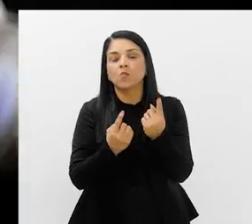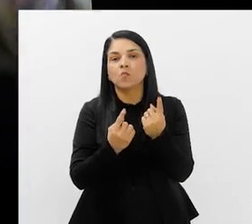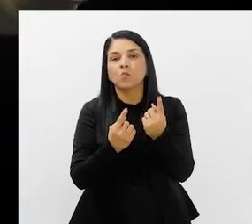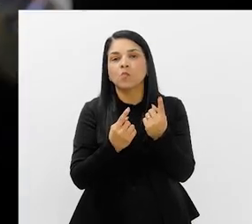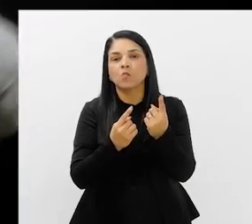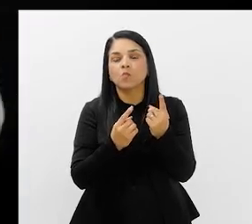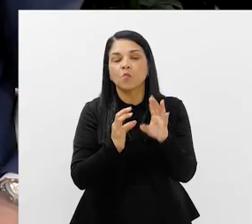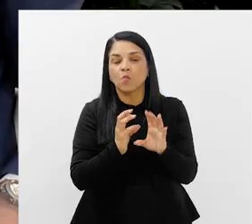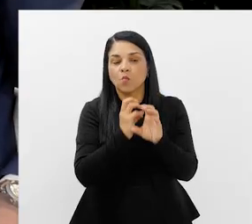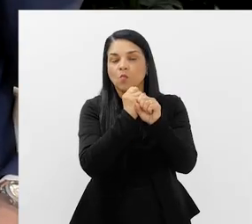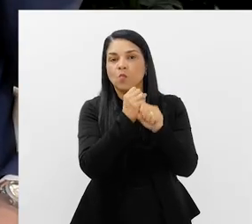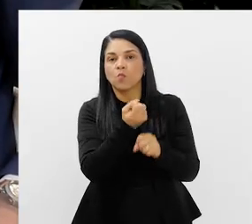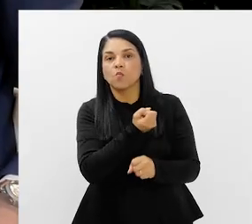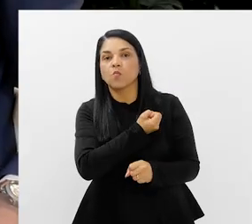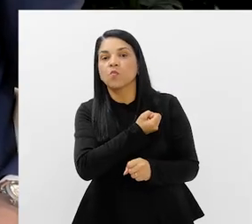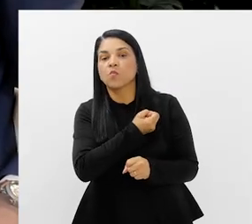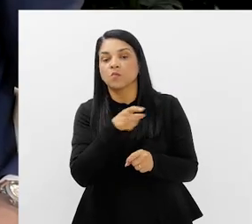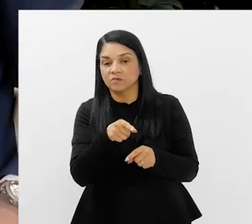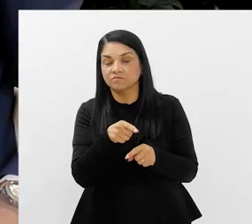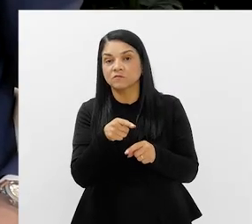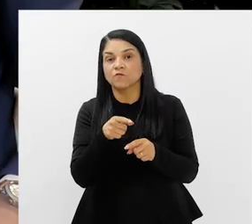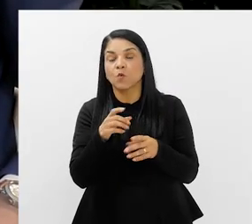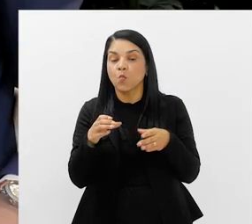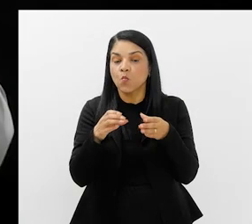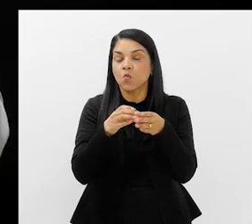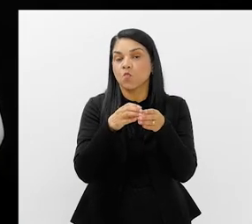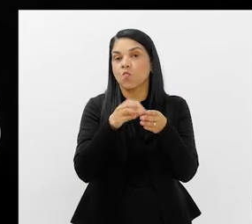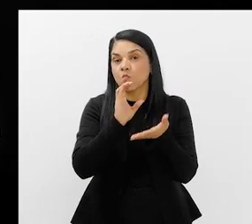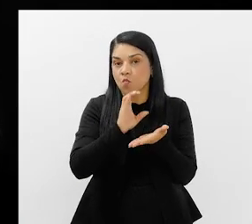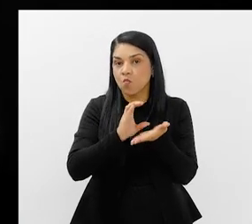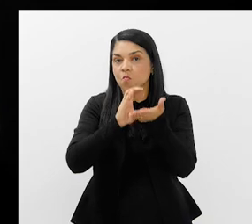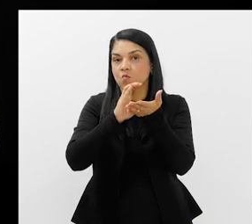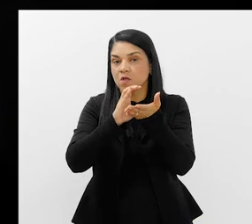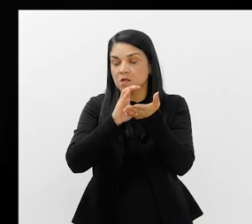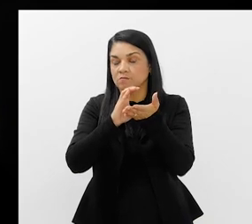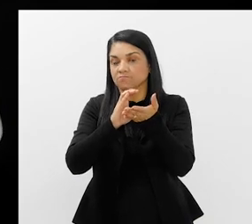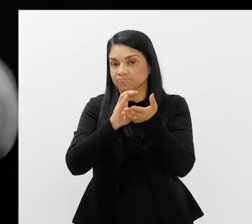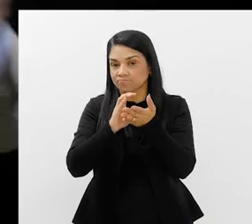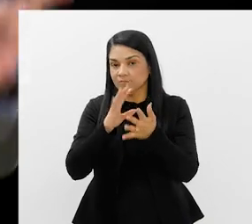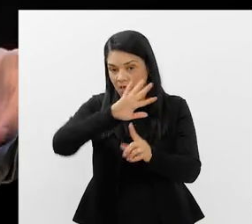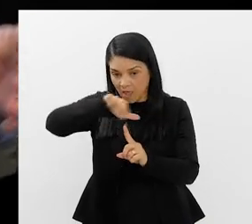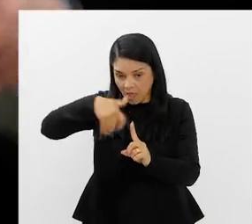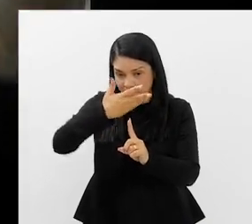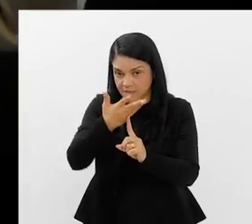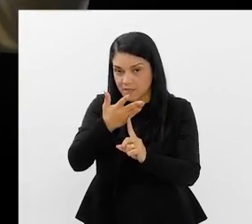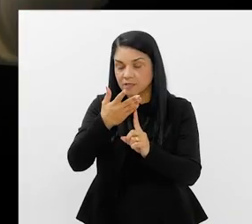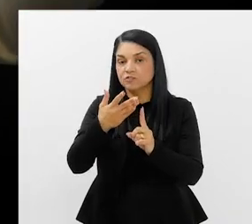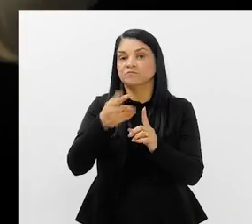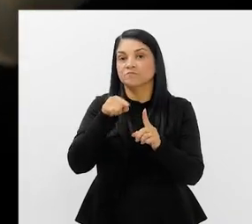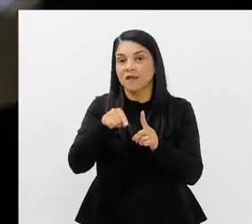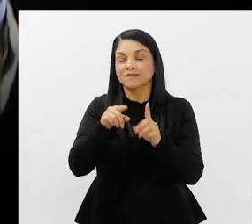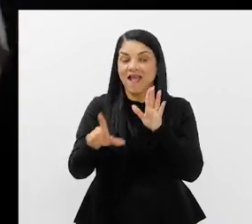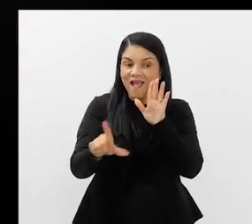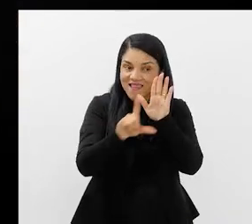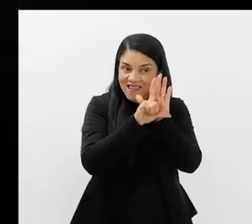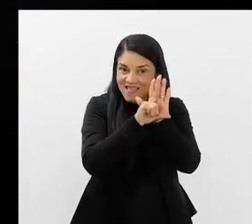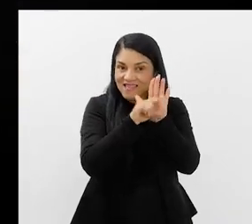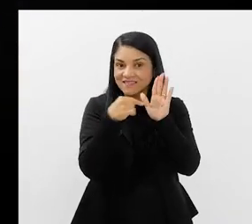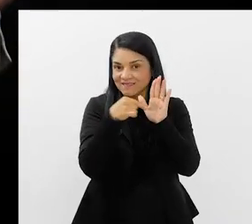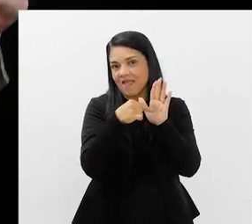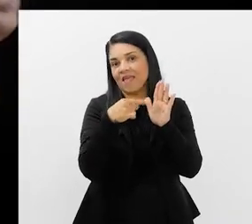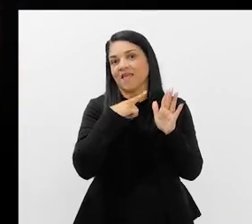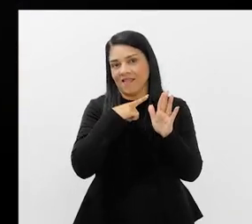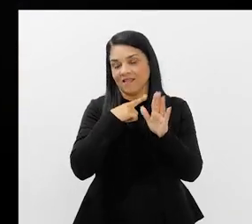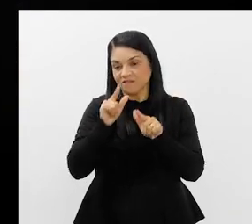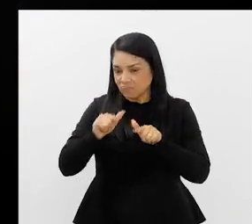e prestarem contas. Isso tudo foi normatizado através de uma resolução do Conselho de Meio Ambiente. Está na lei, mas a